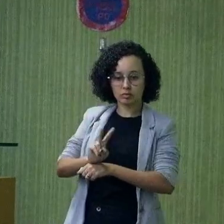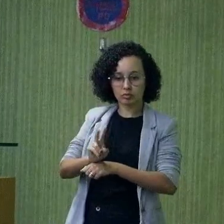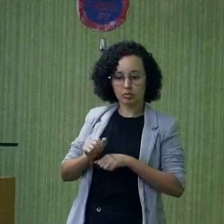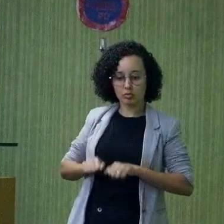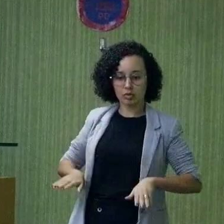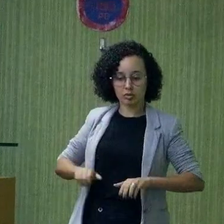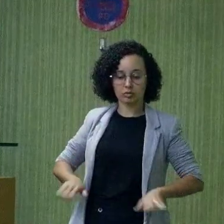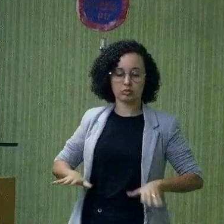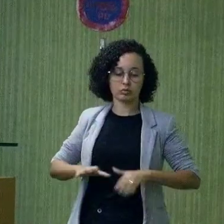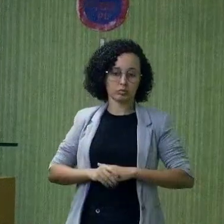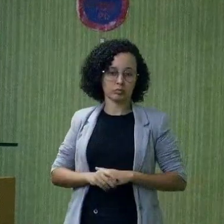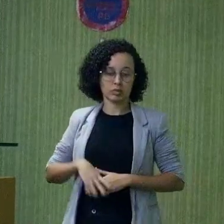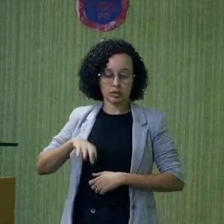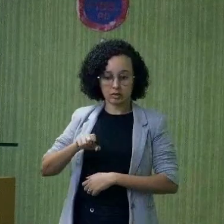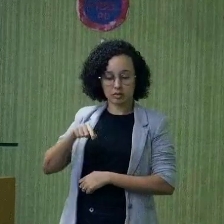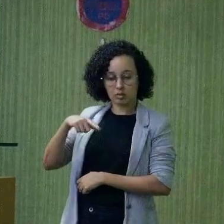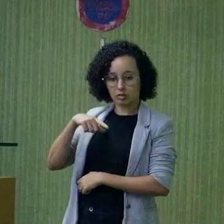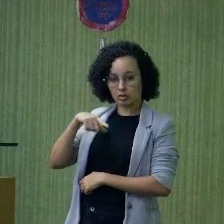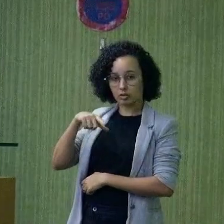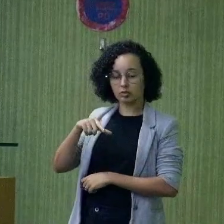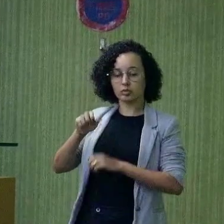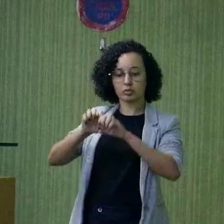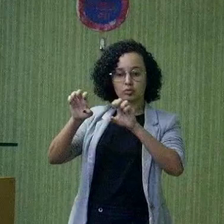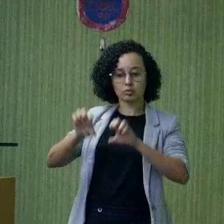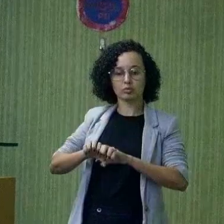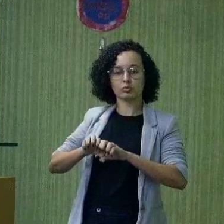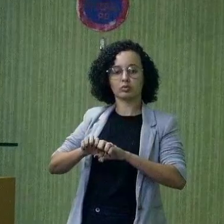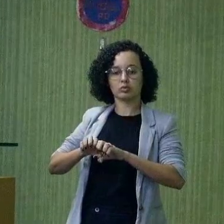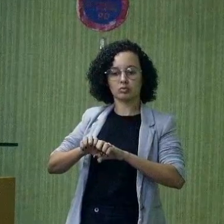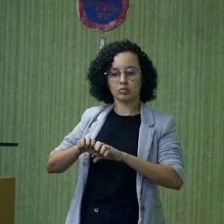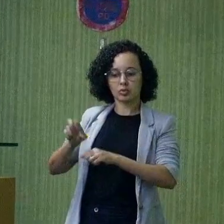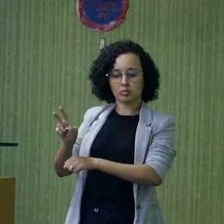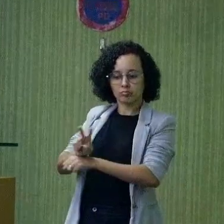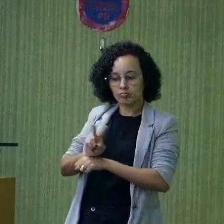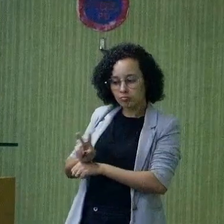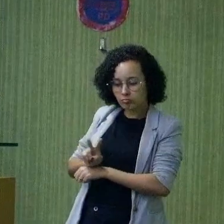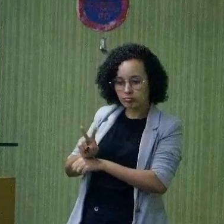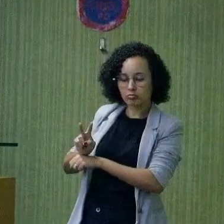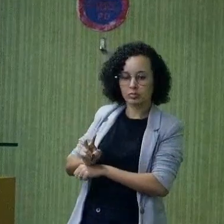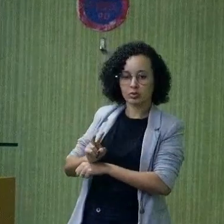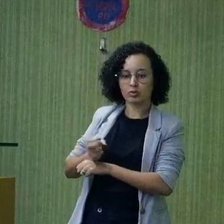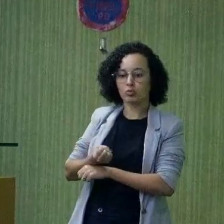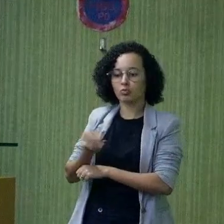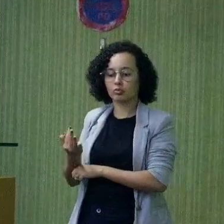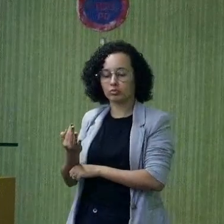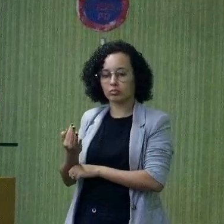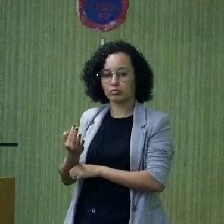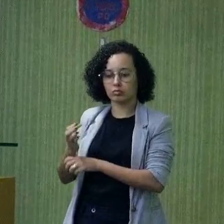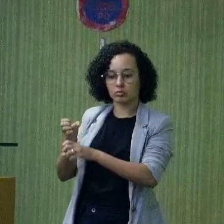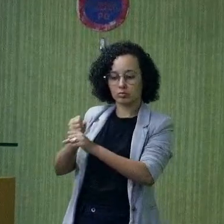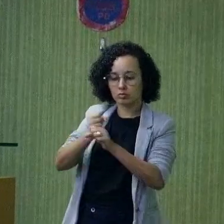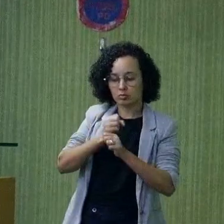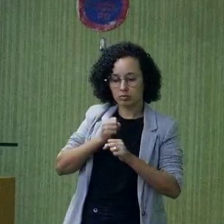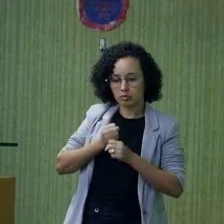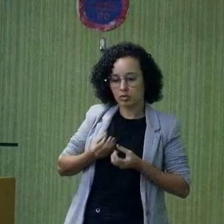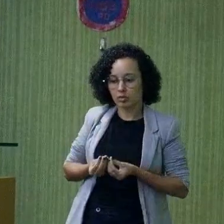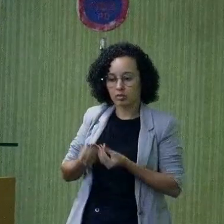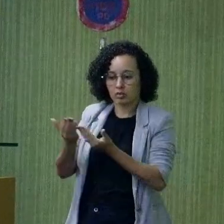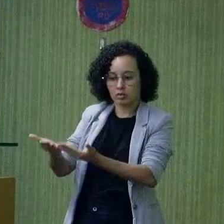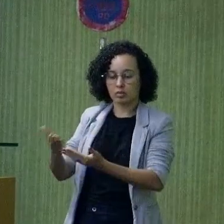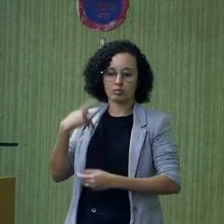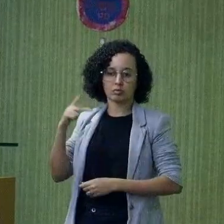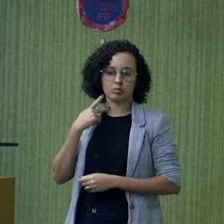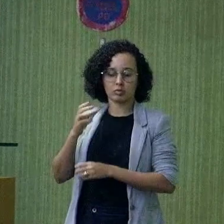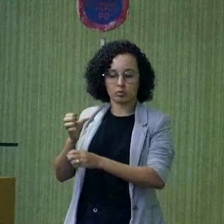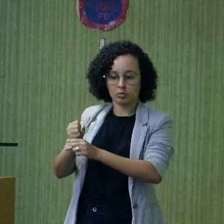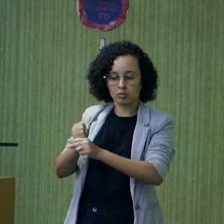porque se ele tem um se ele tem uma estrutura tal que monitore isso monitore os números e já entrega pro promotor o dado